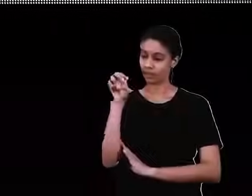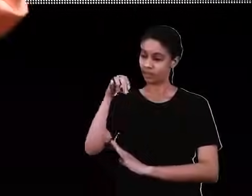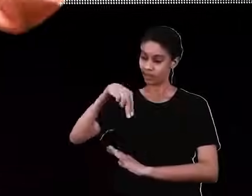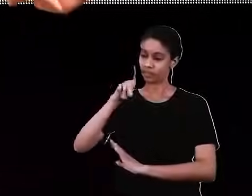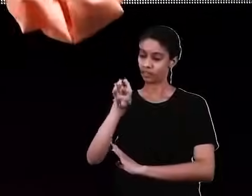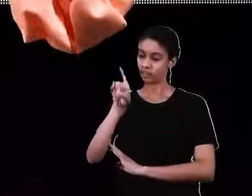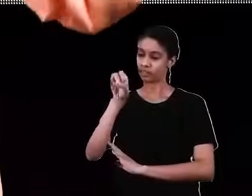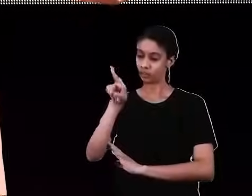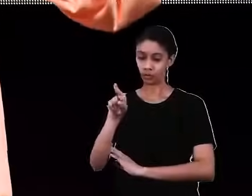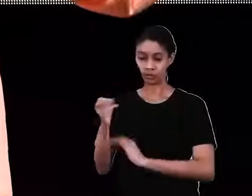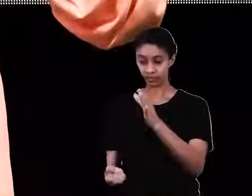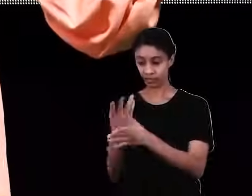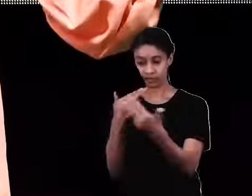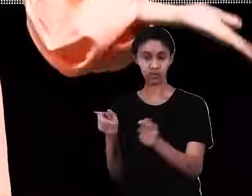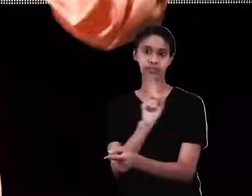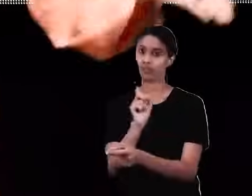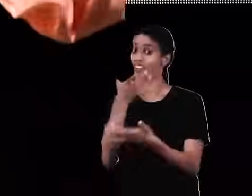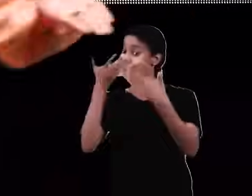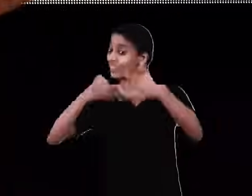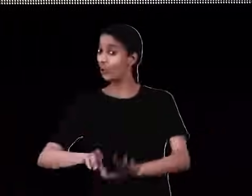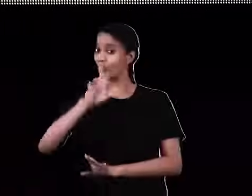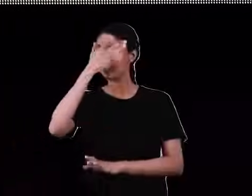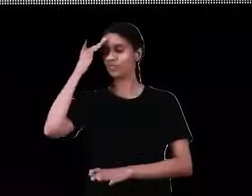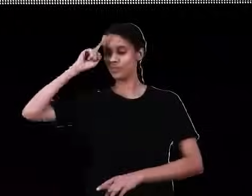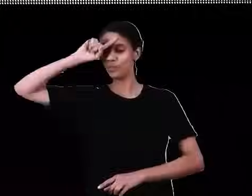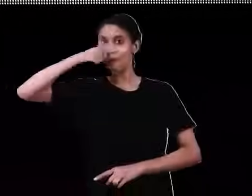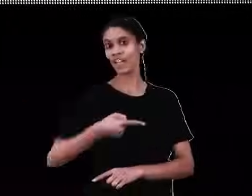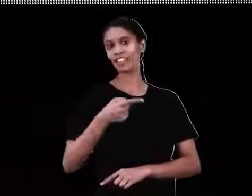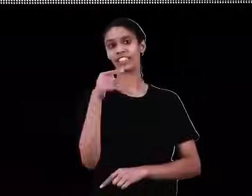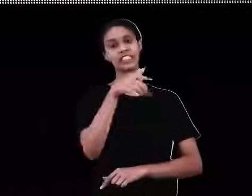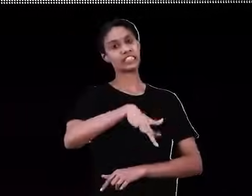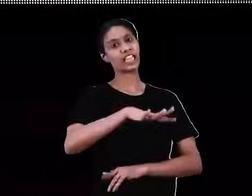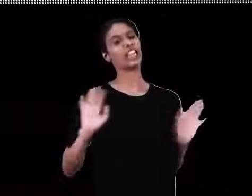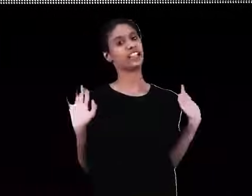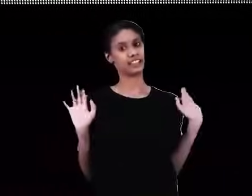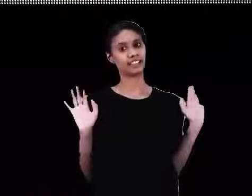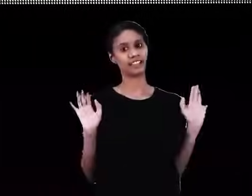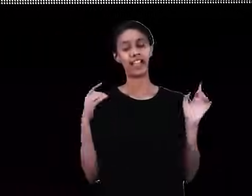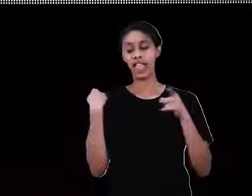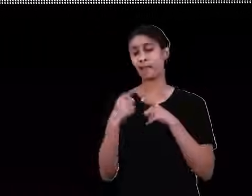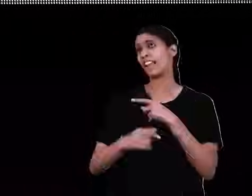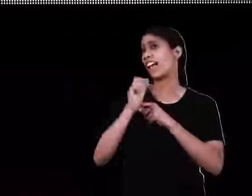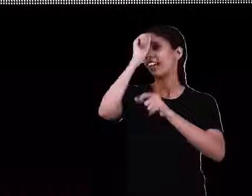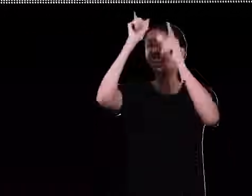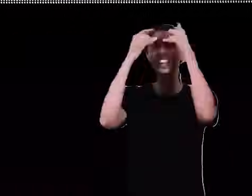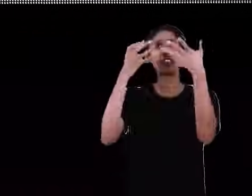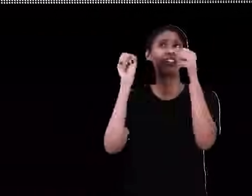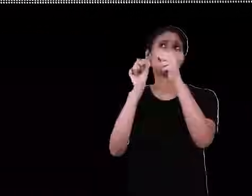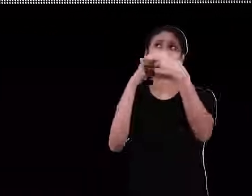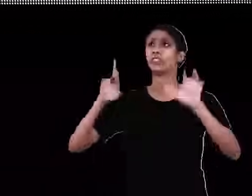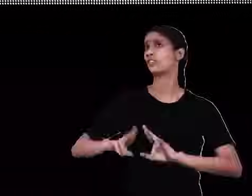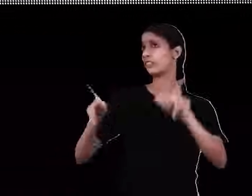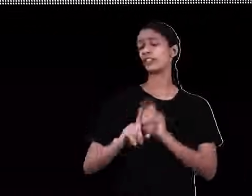quer ninguém mandando nele. É diferente. Ele quer mandar. Não é porque ele é criativo e quer empreender. É